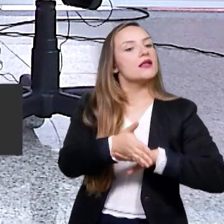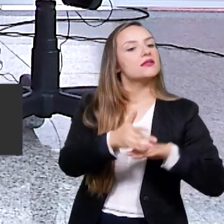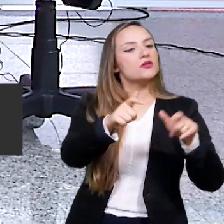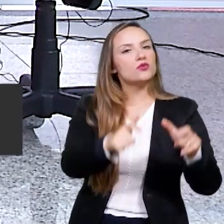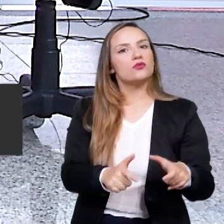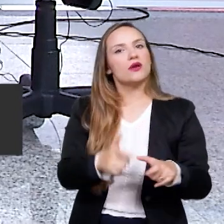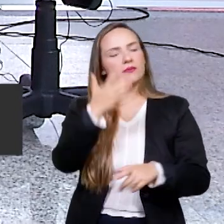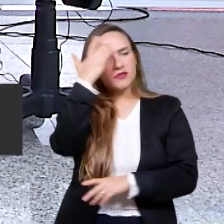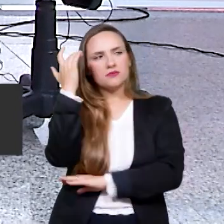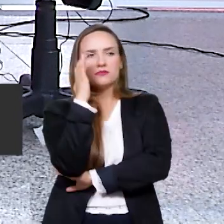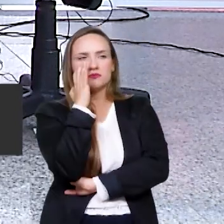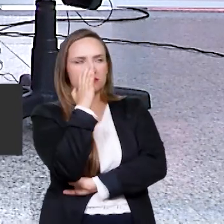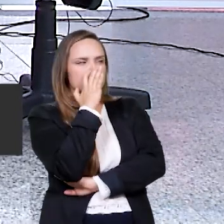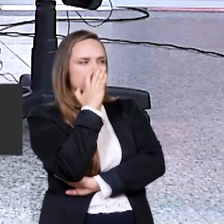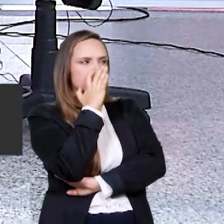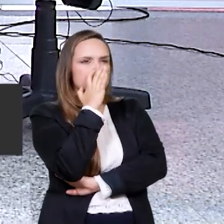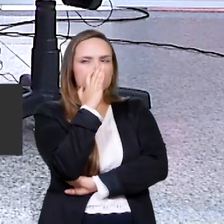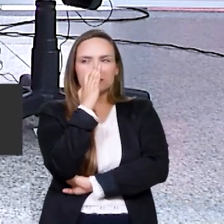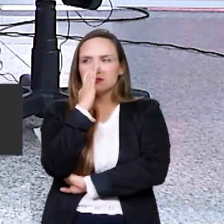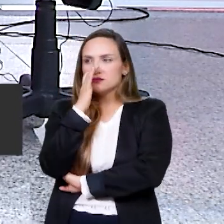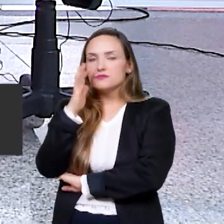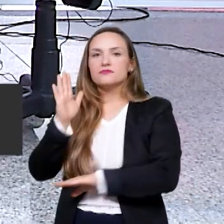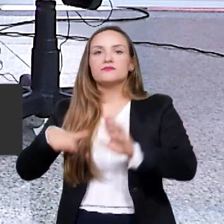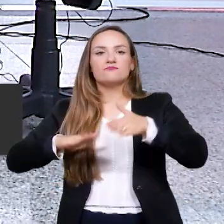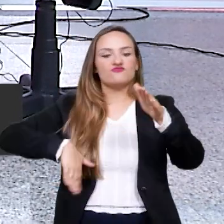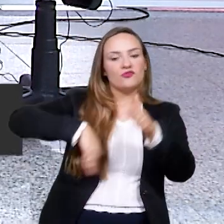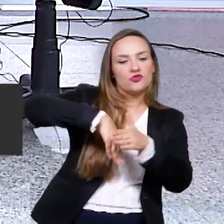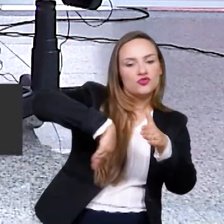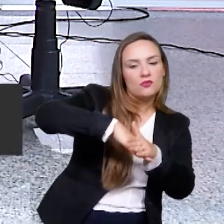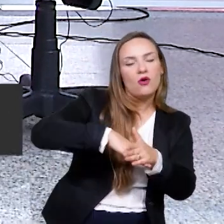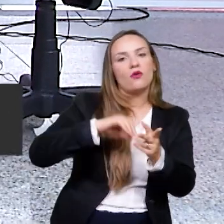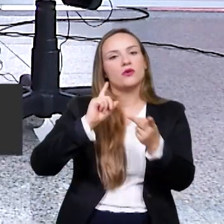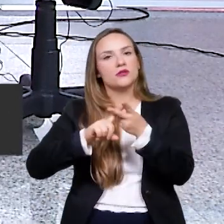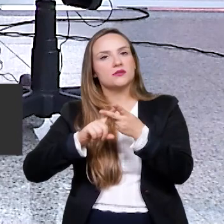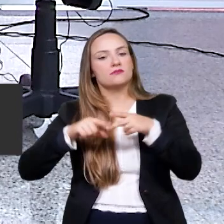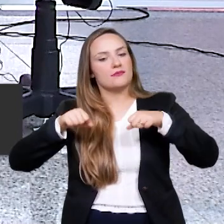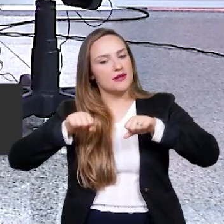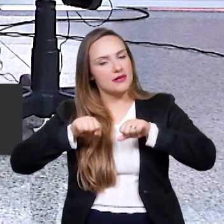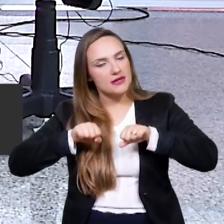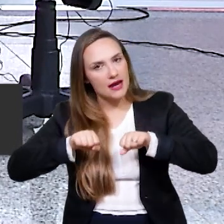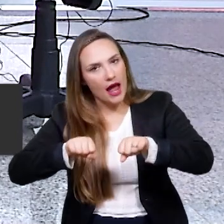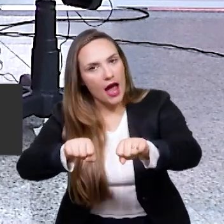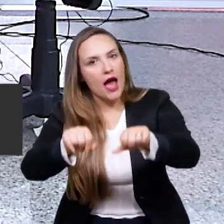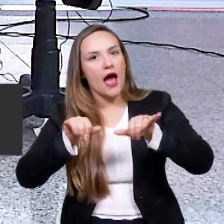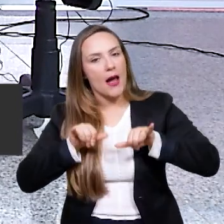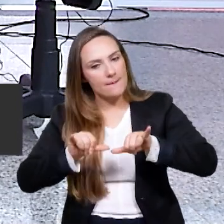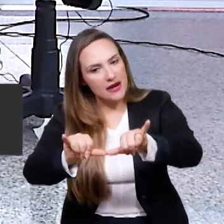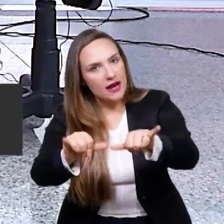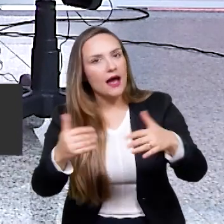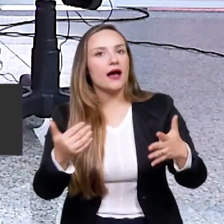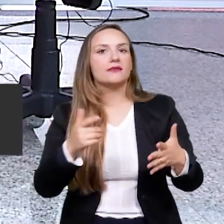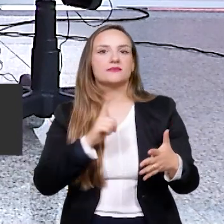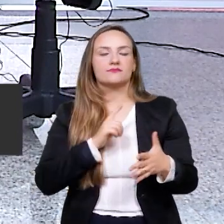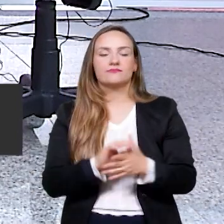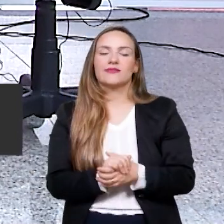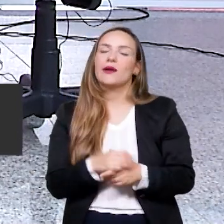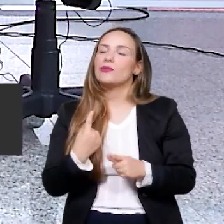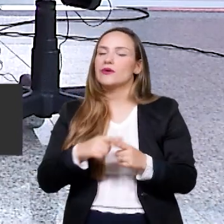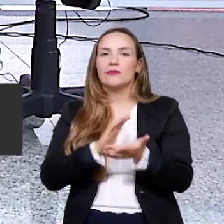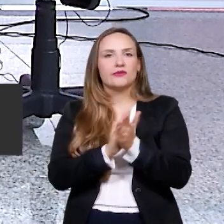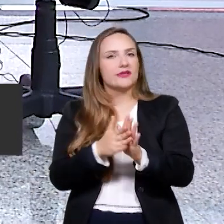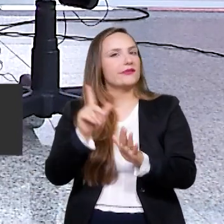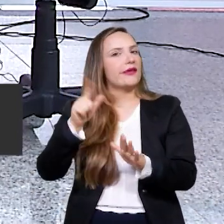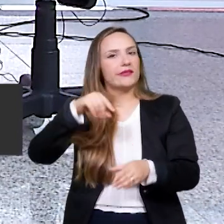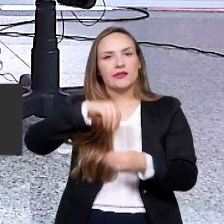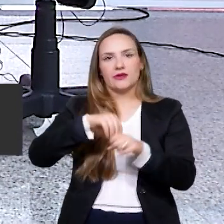isso em mercado, no campo de futebol. Todo local. Todo local. O racismo é estrutural.